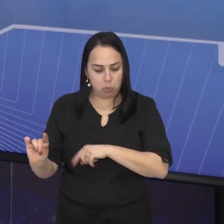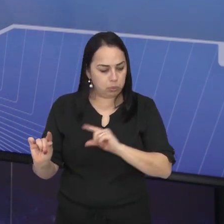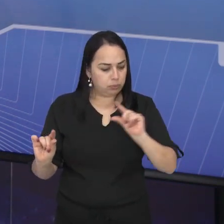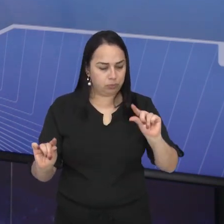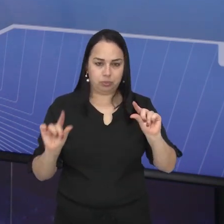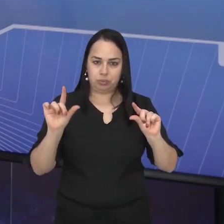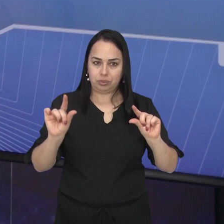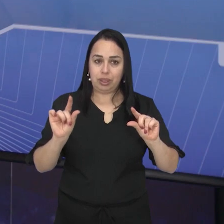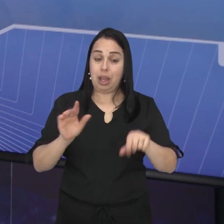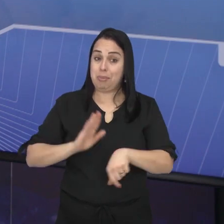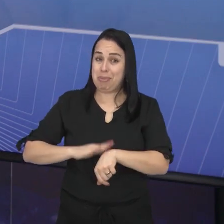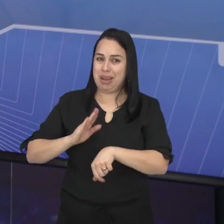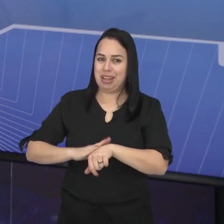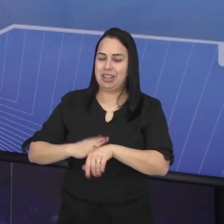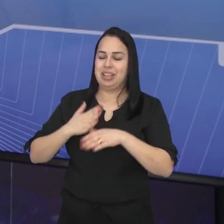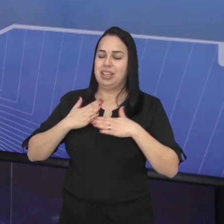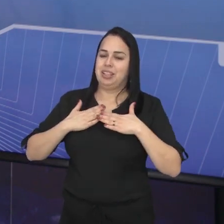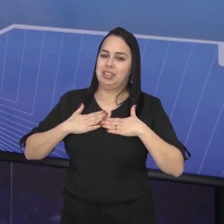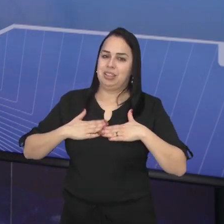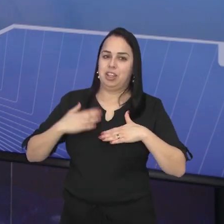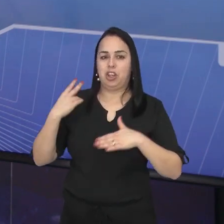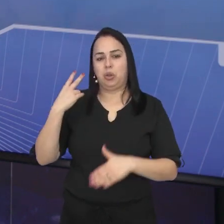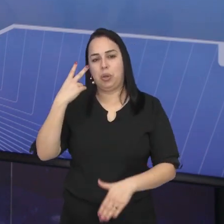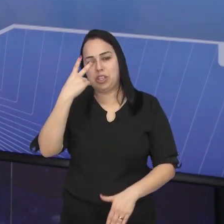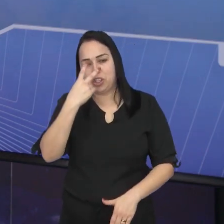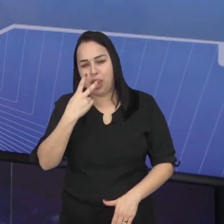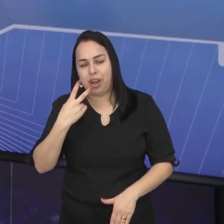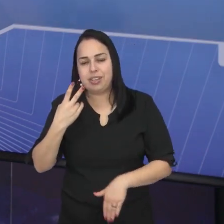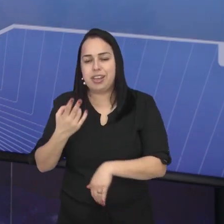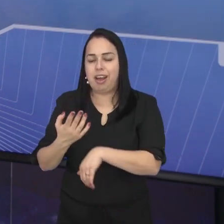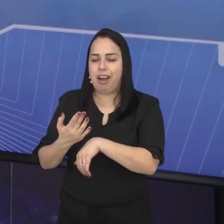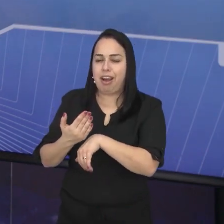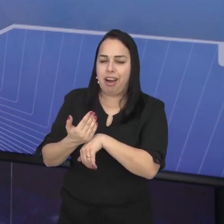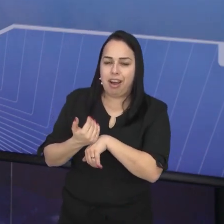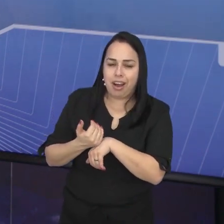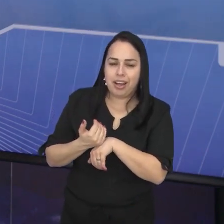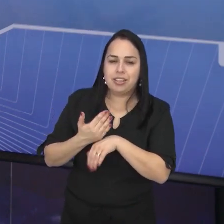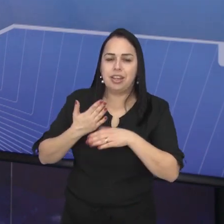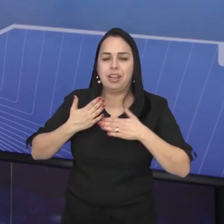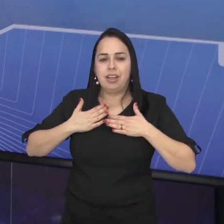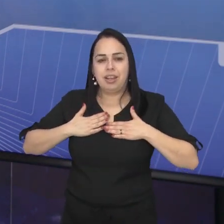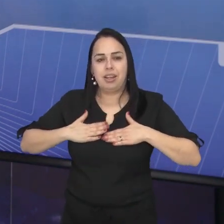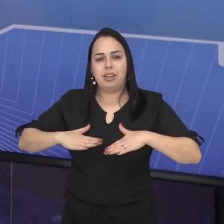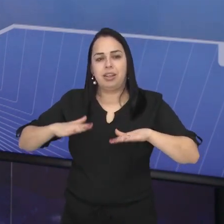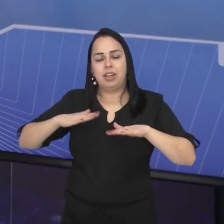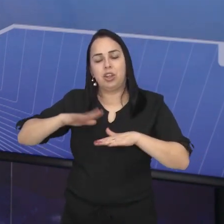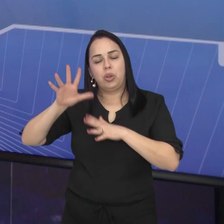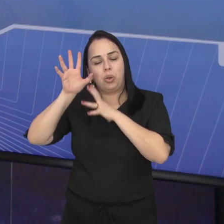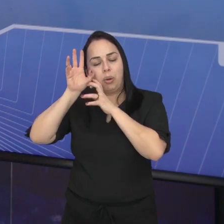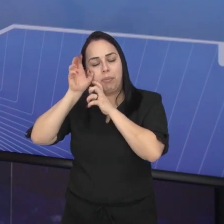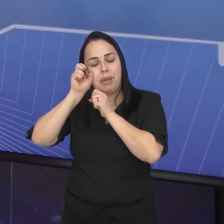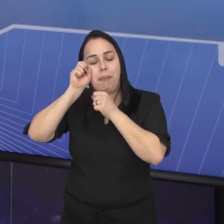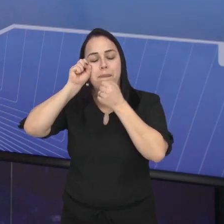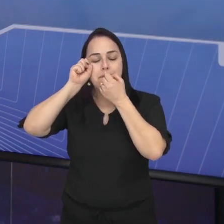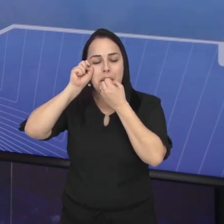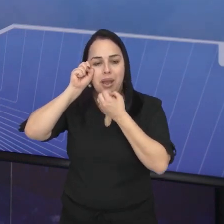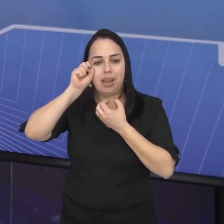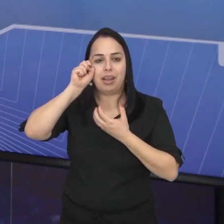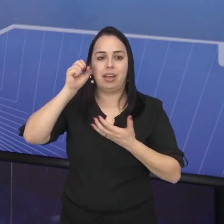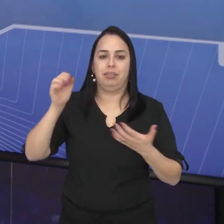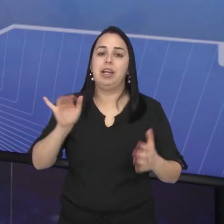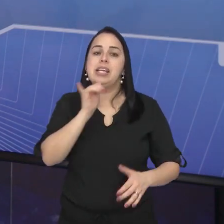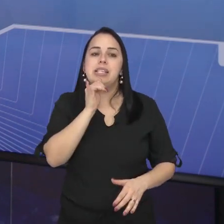aos poucos, né. O momento de descansar, né, umas 2 horinhas antes de você descansar de fato, você dormir,